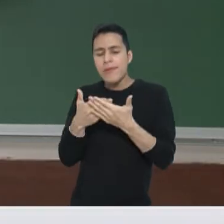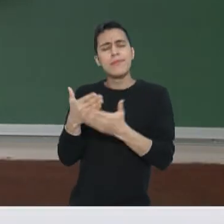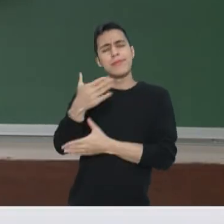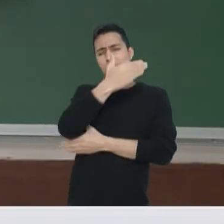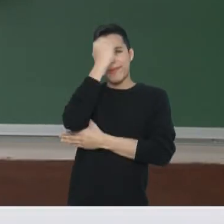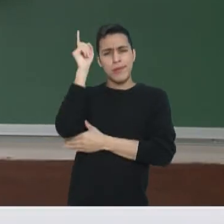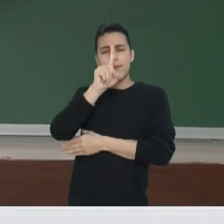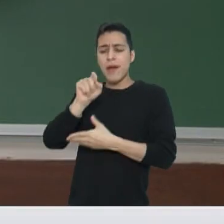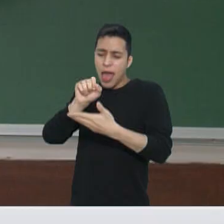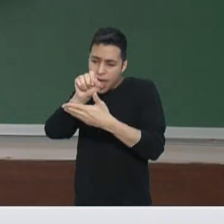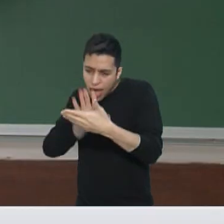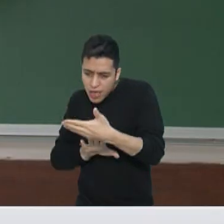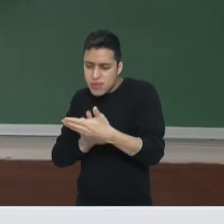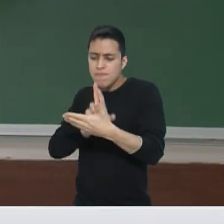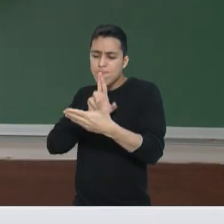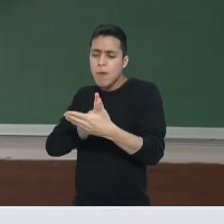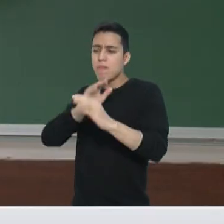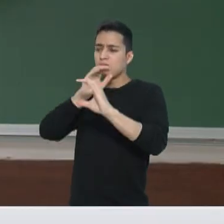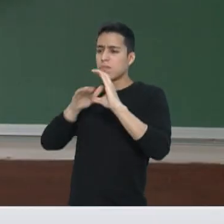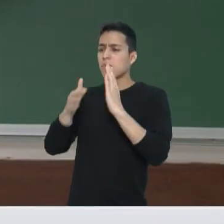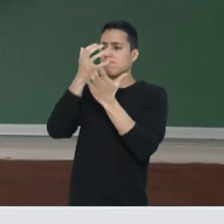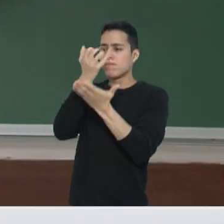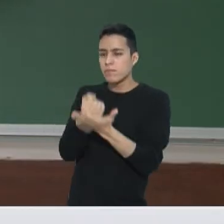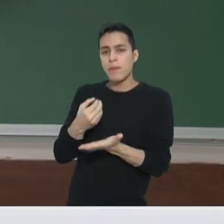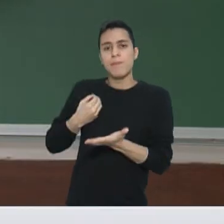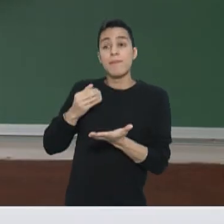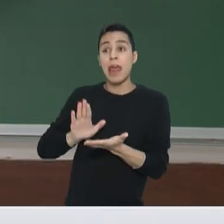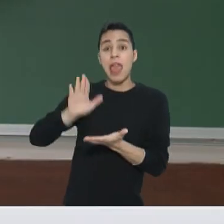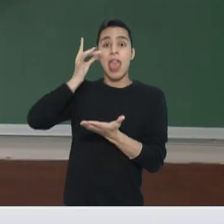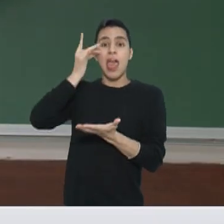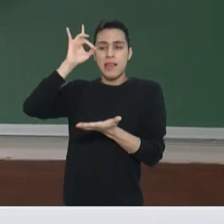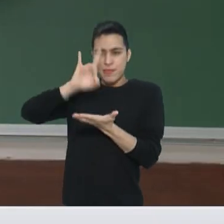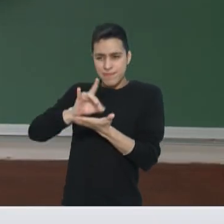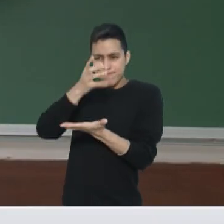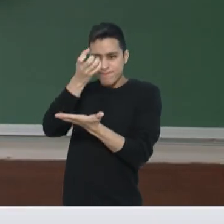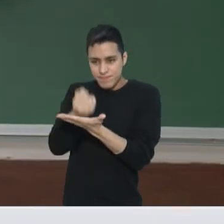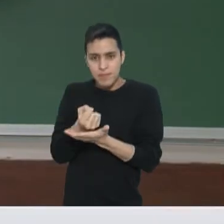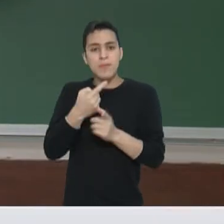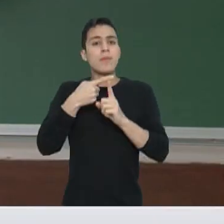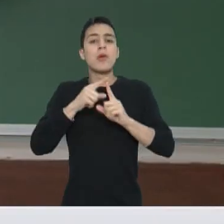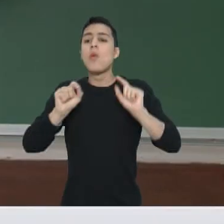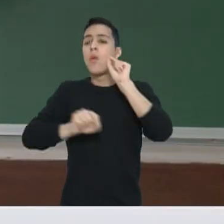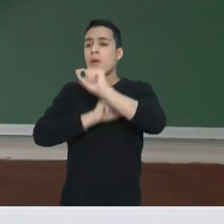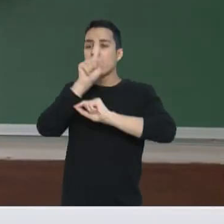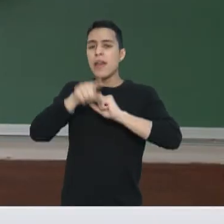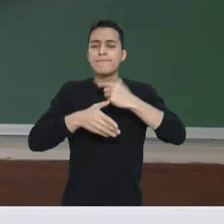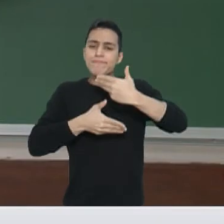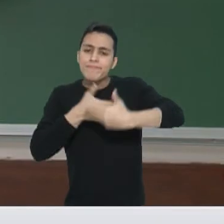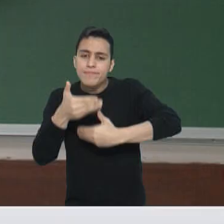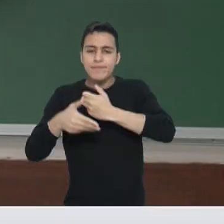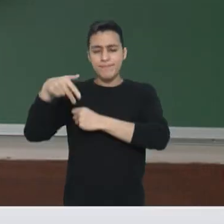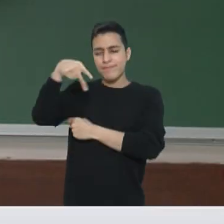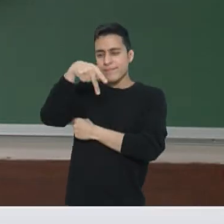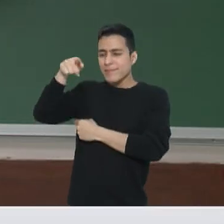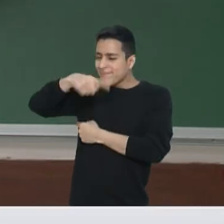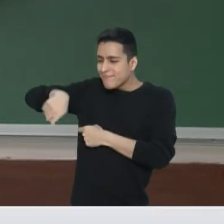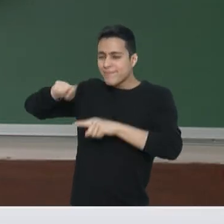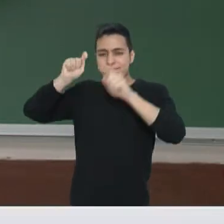fazer a atividade que vai te registrar a tua presença, tá bom? Para que a gente possa ter esse encaminhamento, os professores